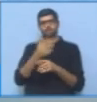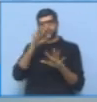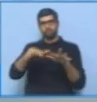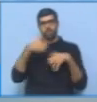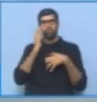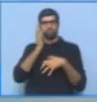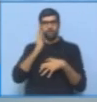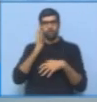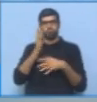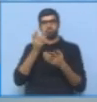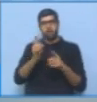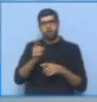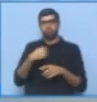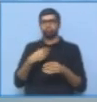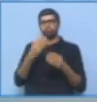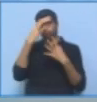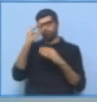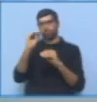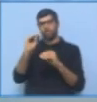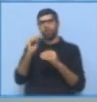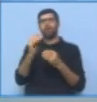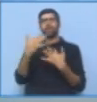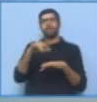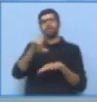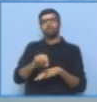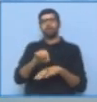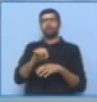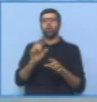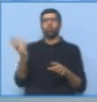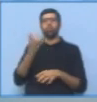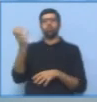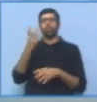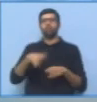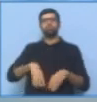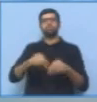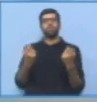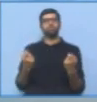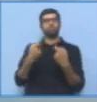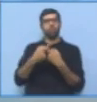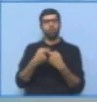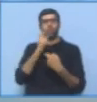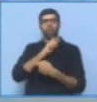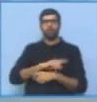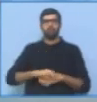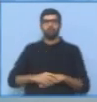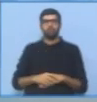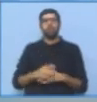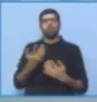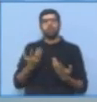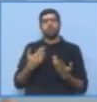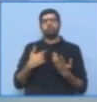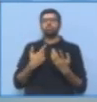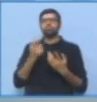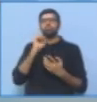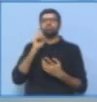seminário, obviamente, um espaço de formação, mas também um espaço onde a cultura e a espiritualidade se podem cruzar e, sobretudo, que não tem